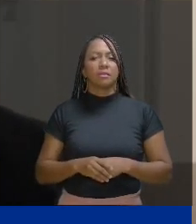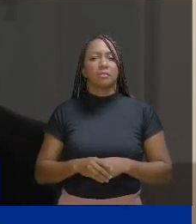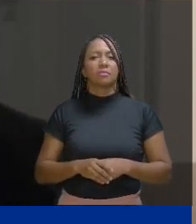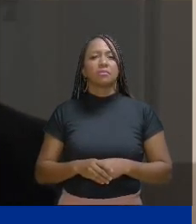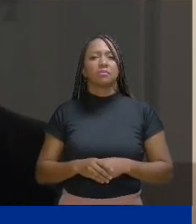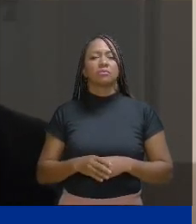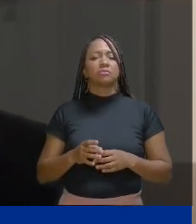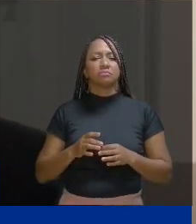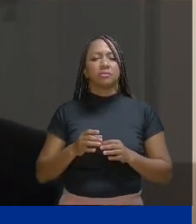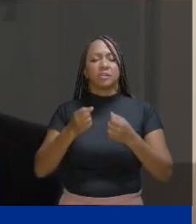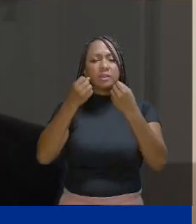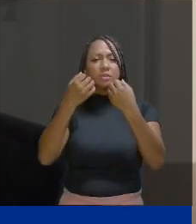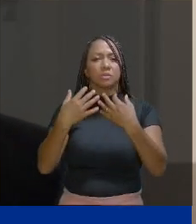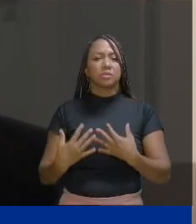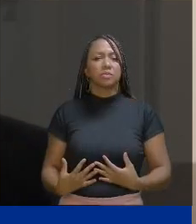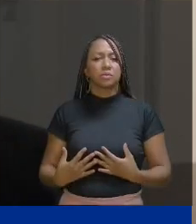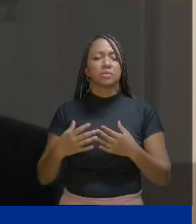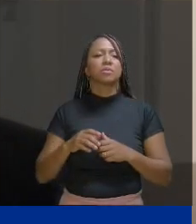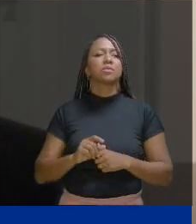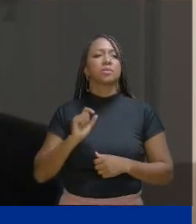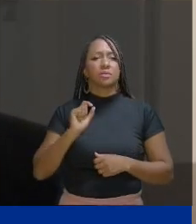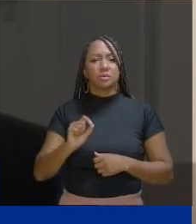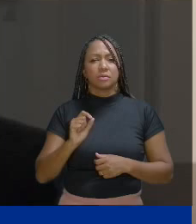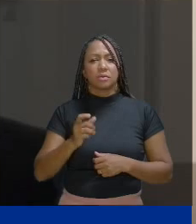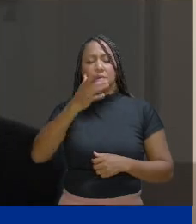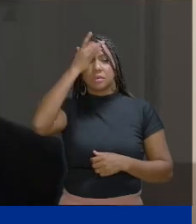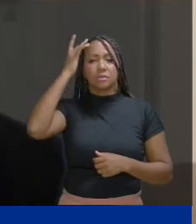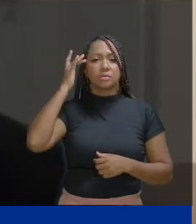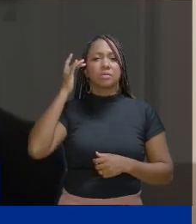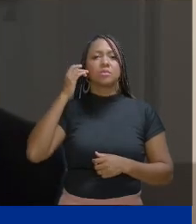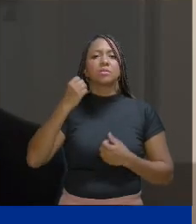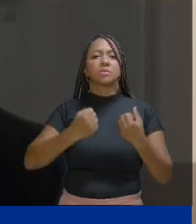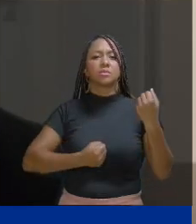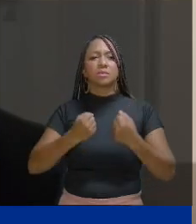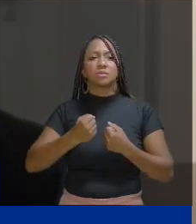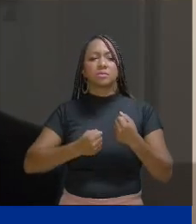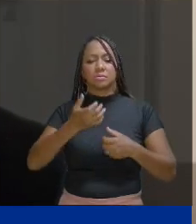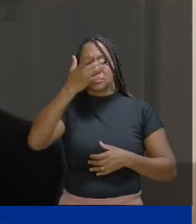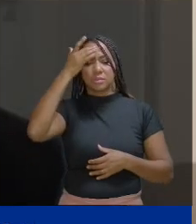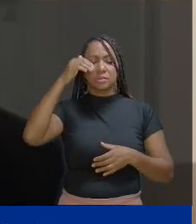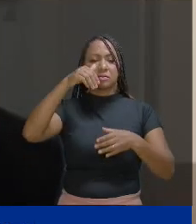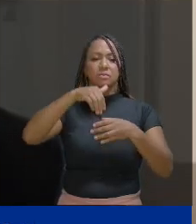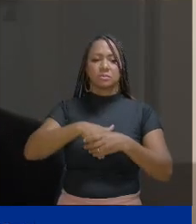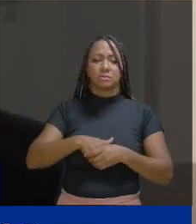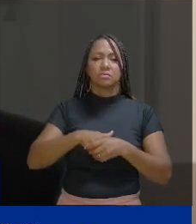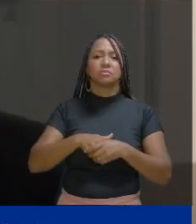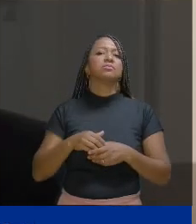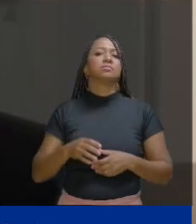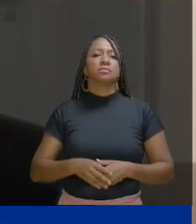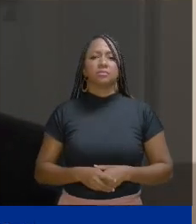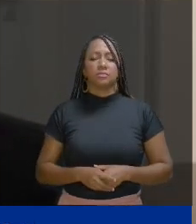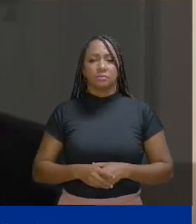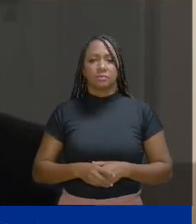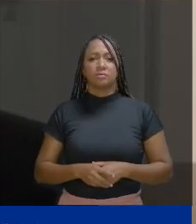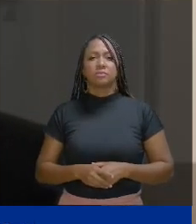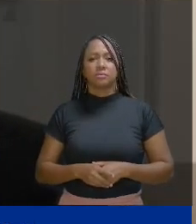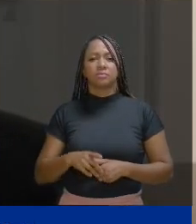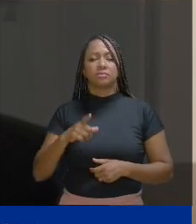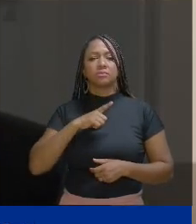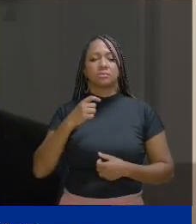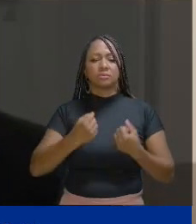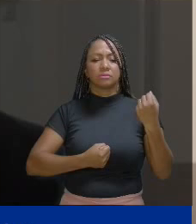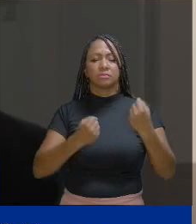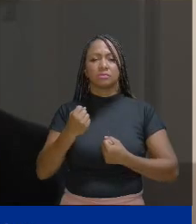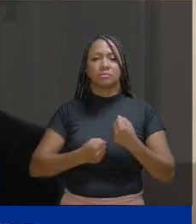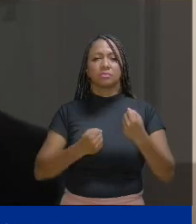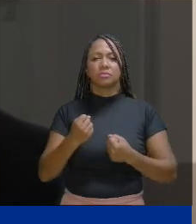argumentar pelo absurdo e partir do pressuposto de que as pessoas transportadas eram eleitores. para argumentar de que havia